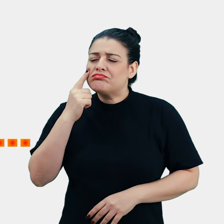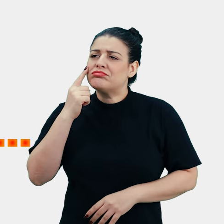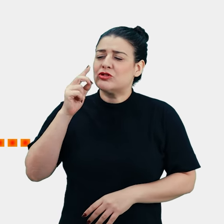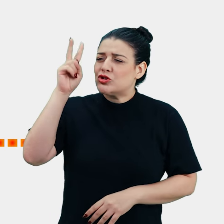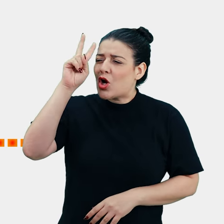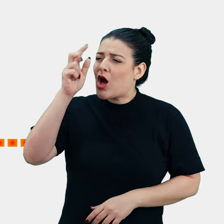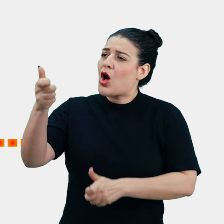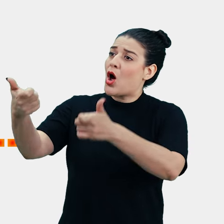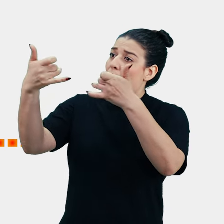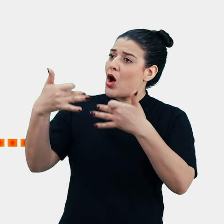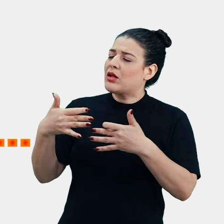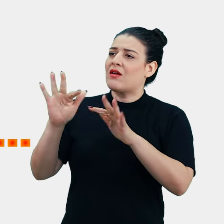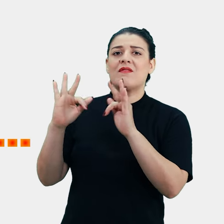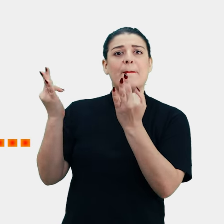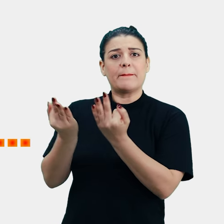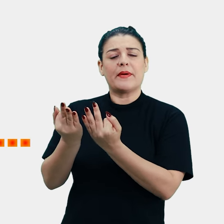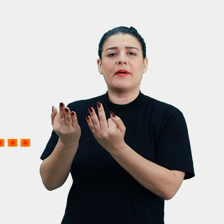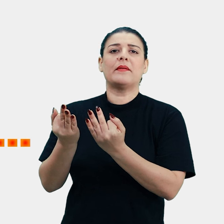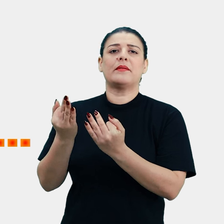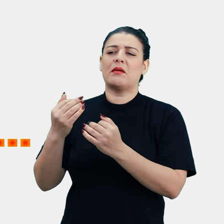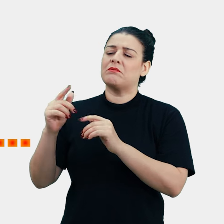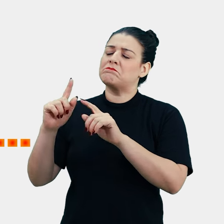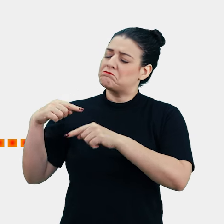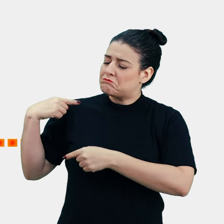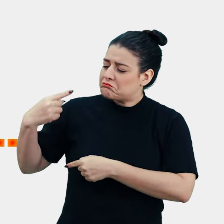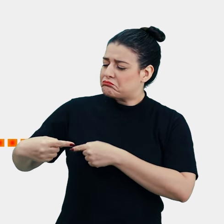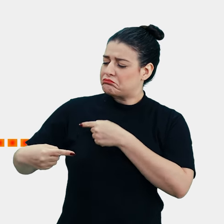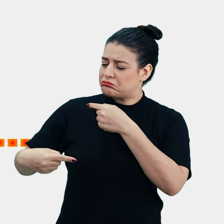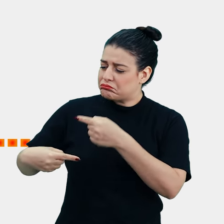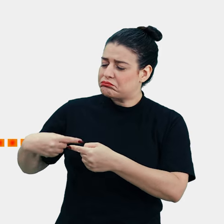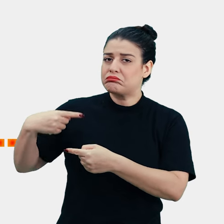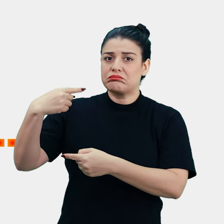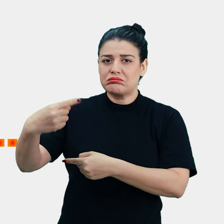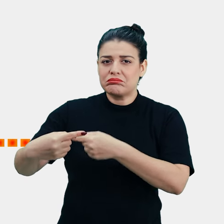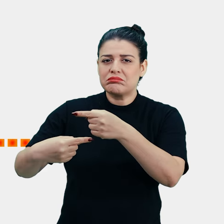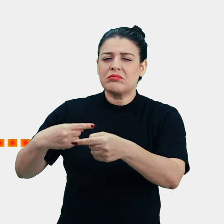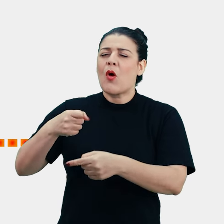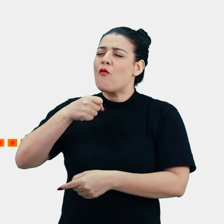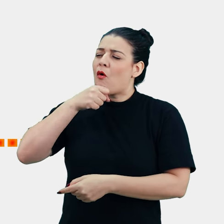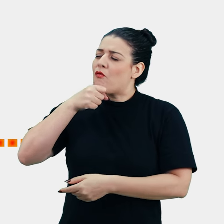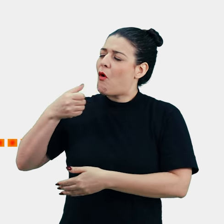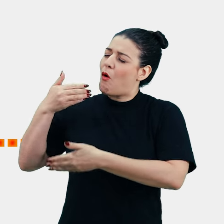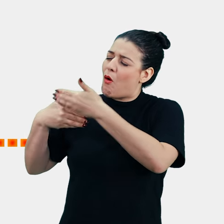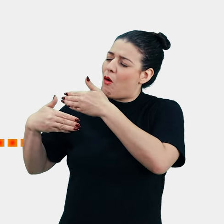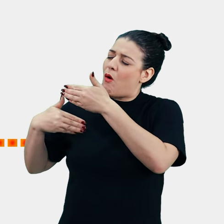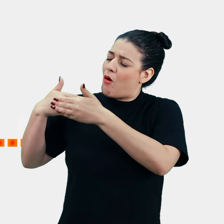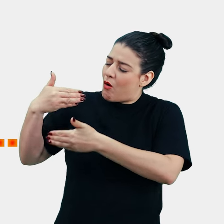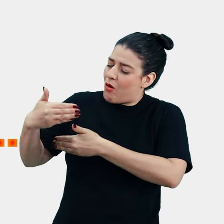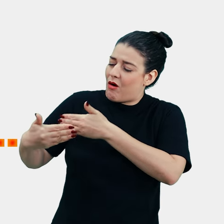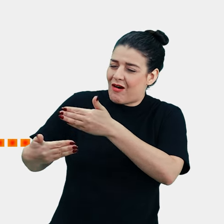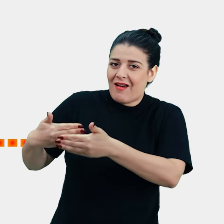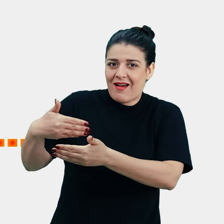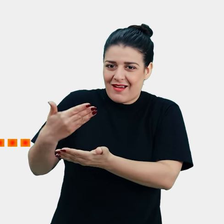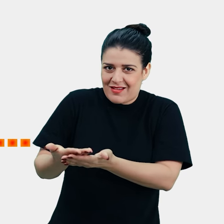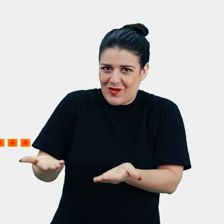história de alguém da família que passou de geração para geração, desde os nossos bisavós, avós, tá? Eu estou